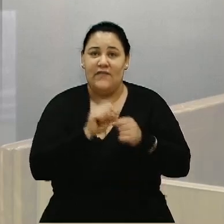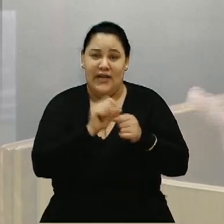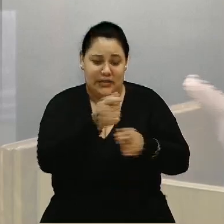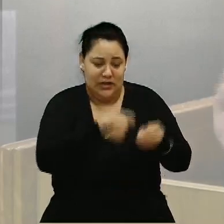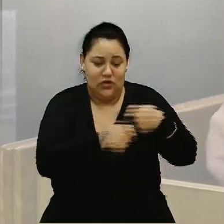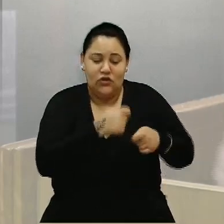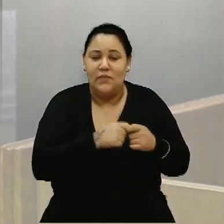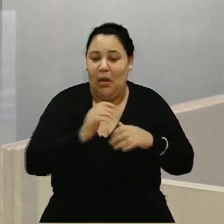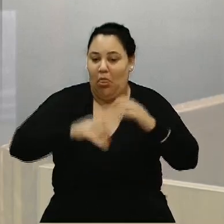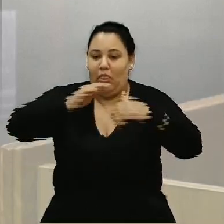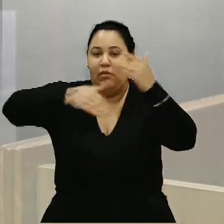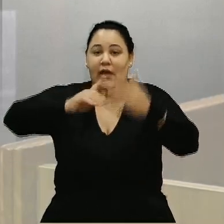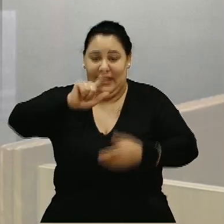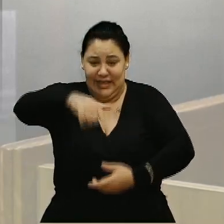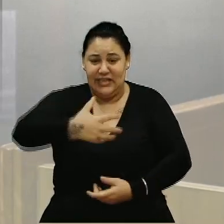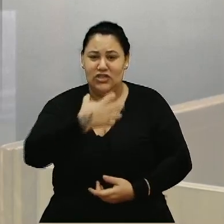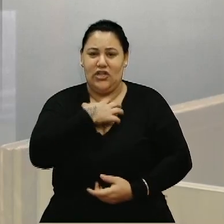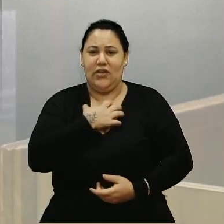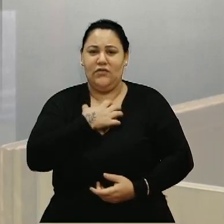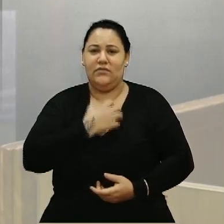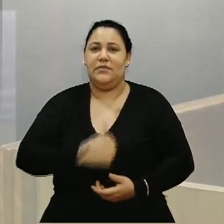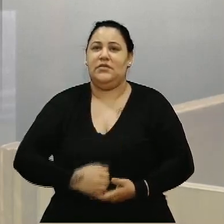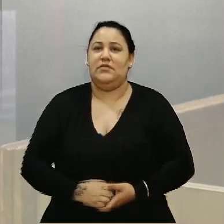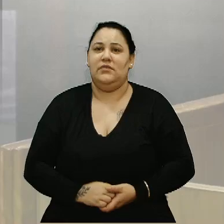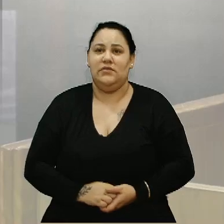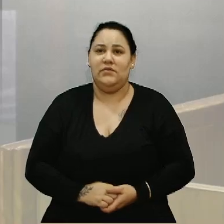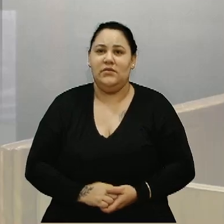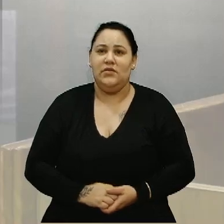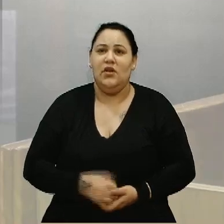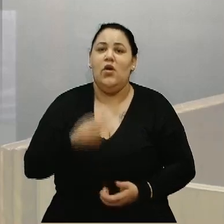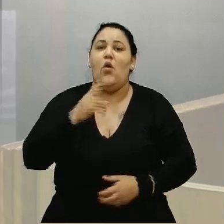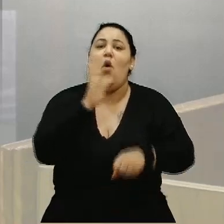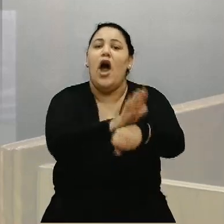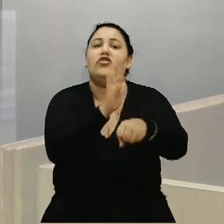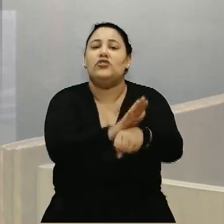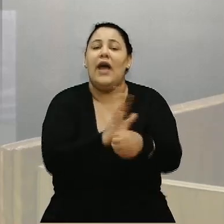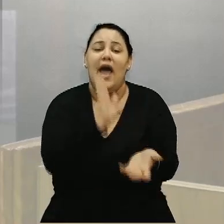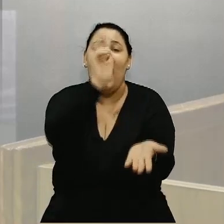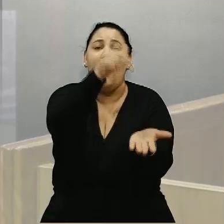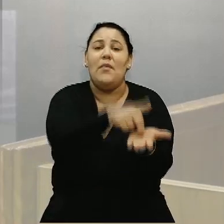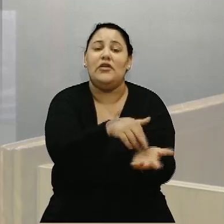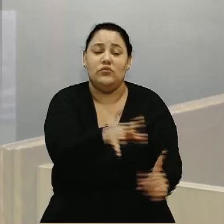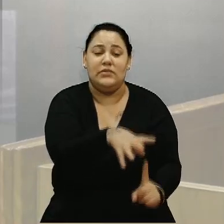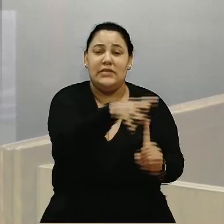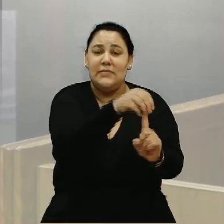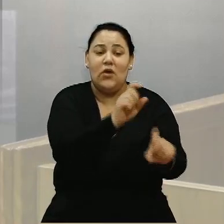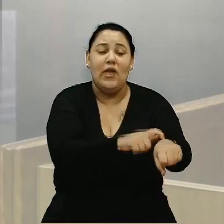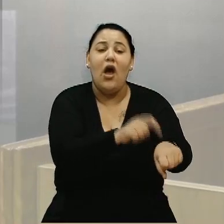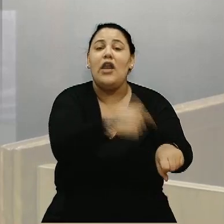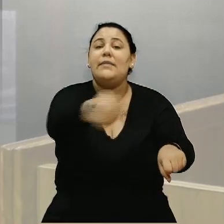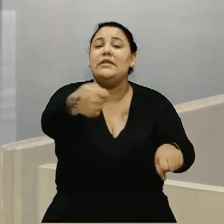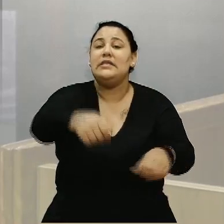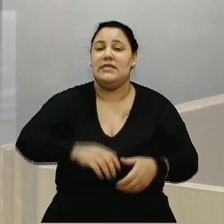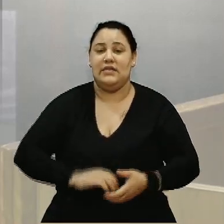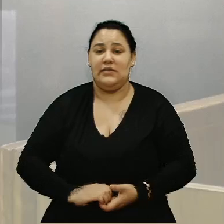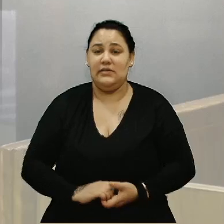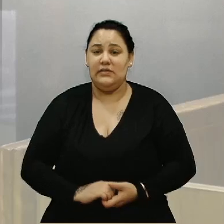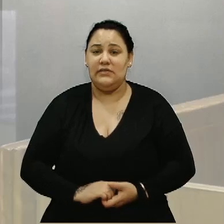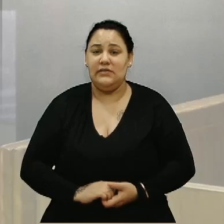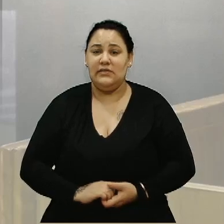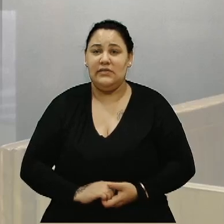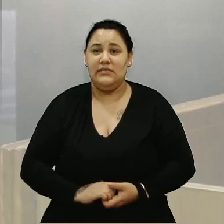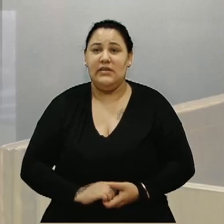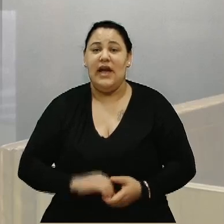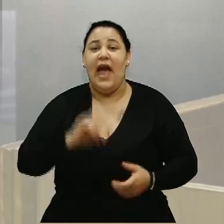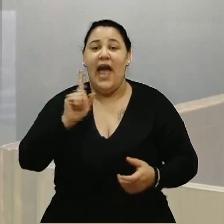É dessa maneira? Ou é ajudar realmente na fonte nessa hora aqui? Essa é a hora